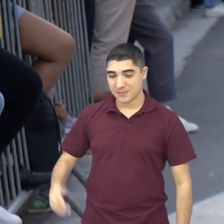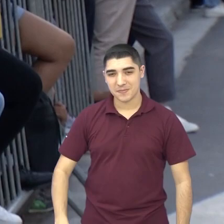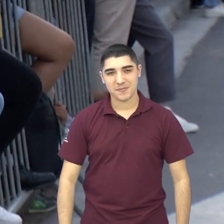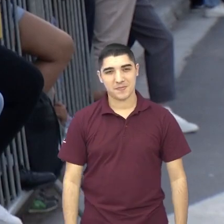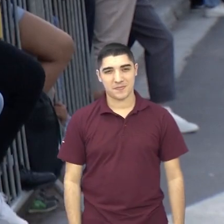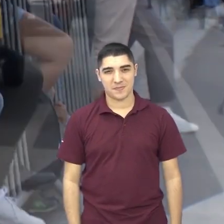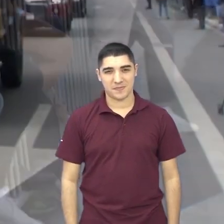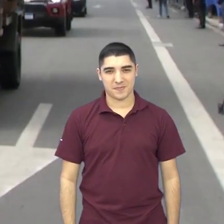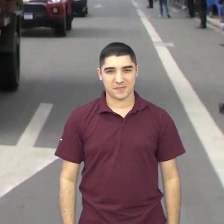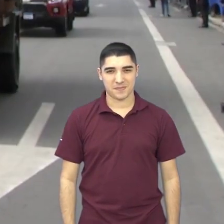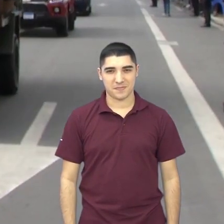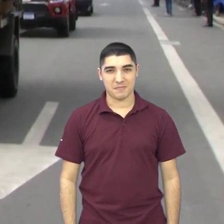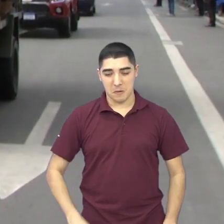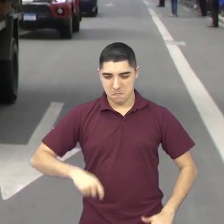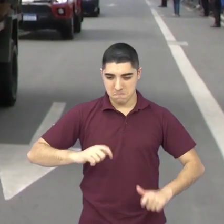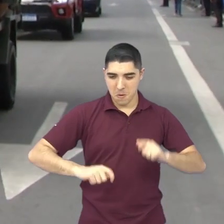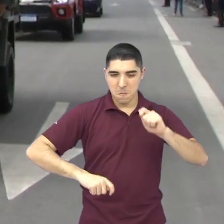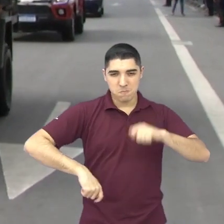veio na sequência.